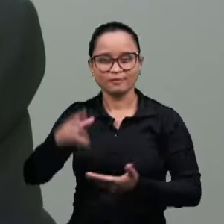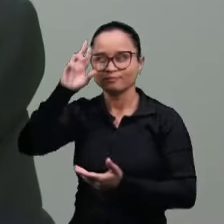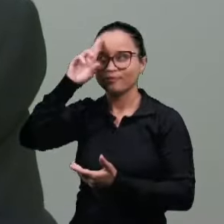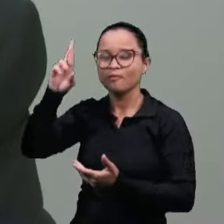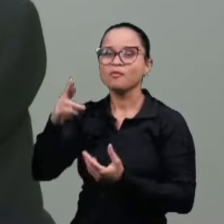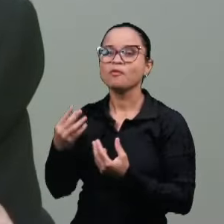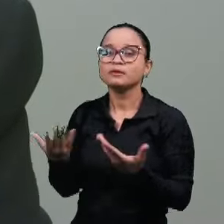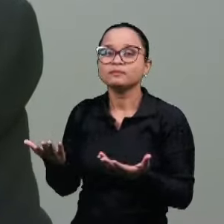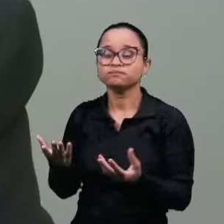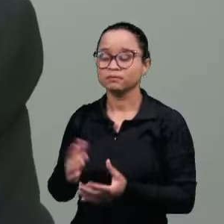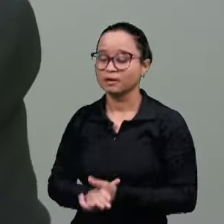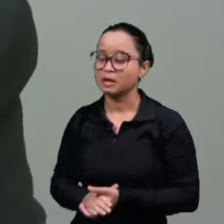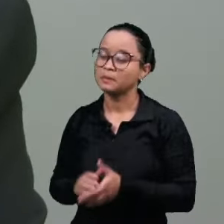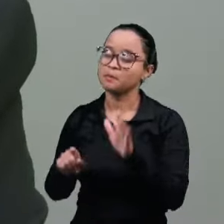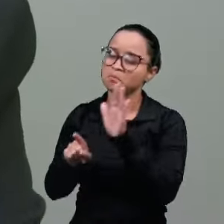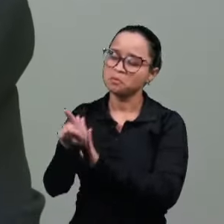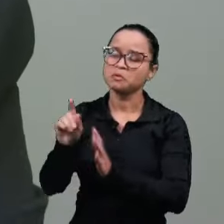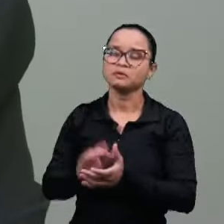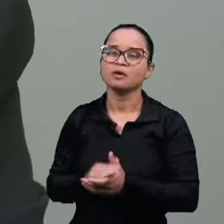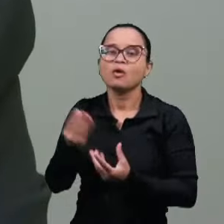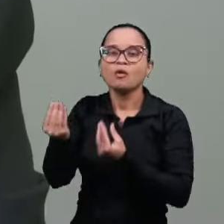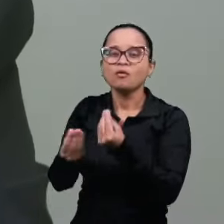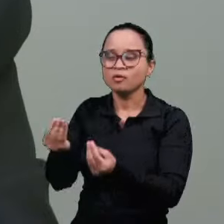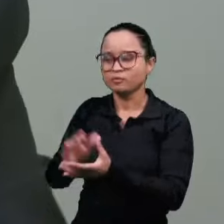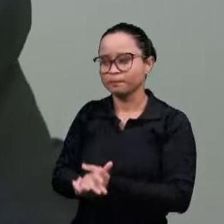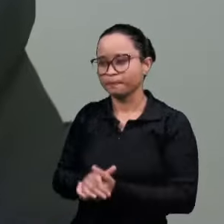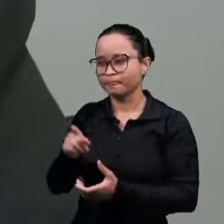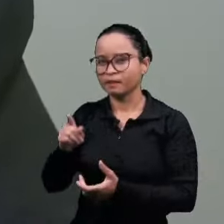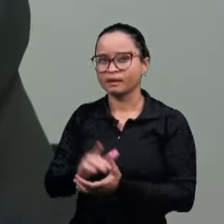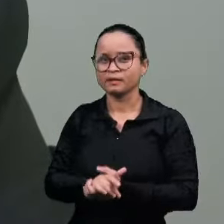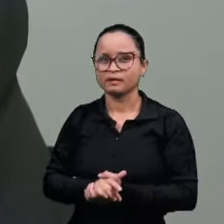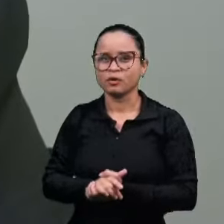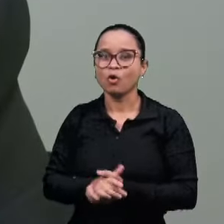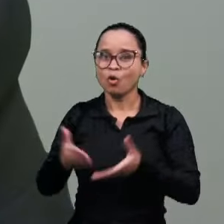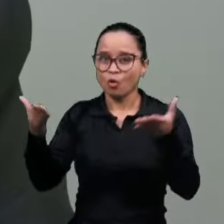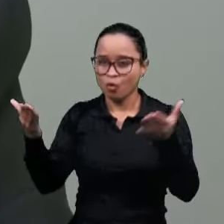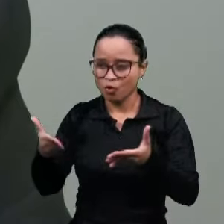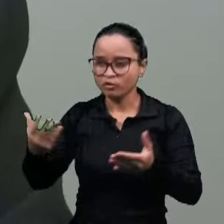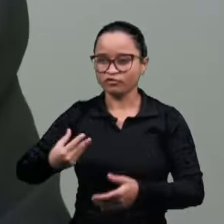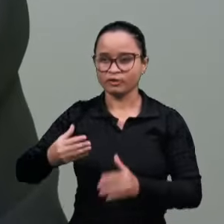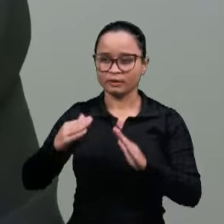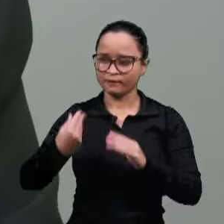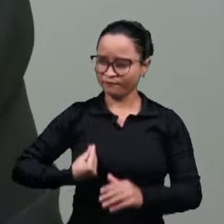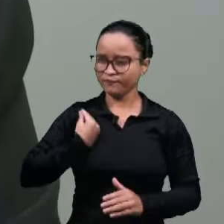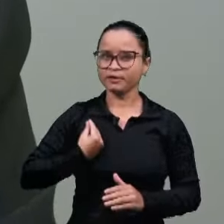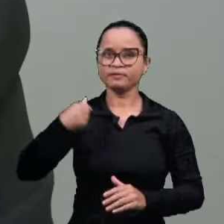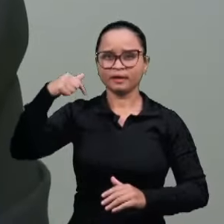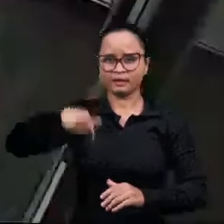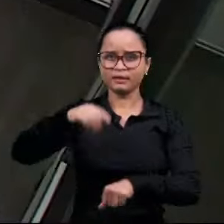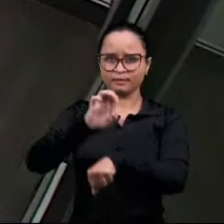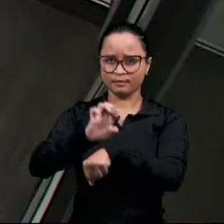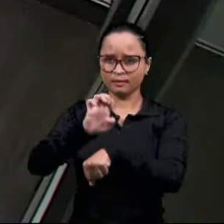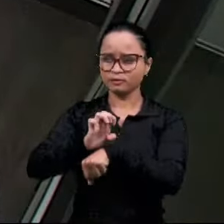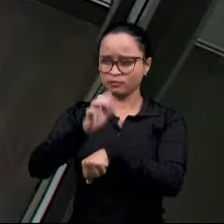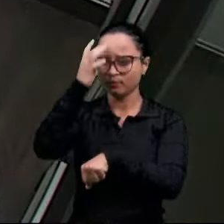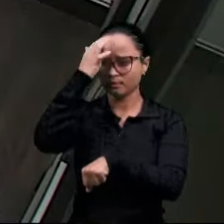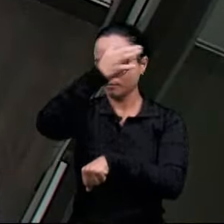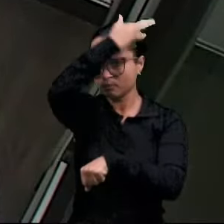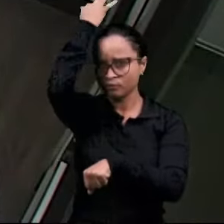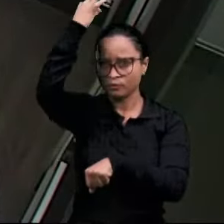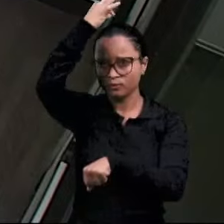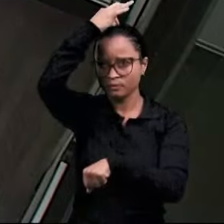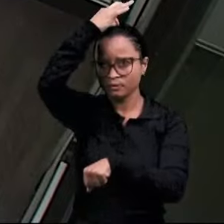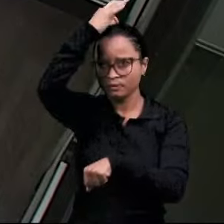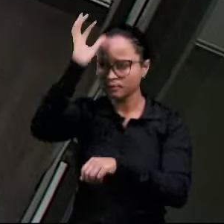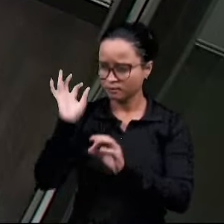foi como foi a saída do Senhor? Porque hoje o Senhor reside aqui no Espírito Santo, né? Isso tudo começou, eu perguntei no começo, se tudo